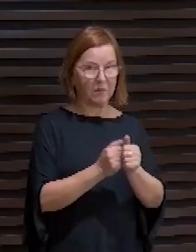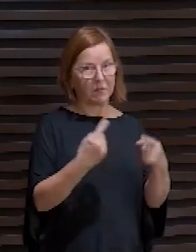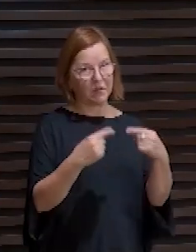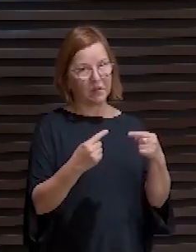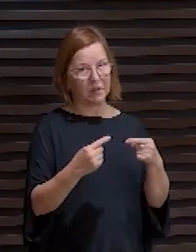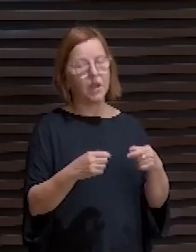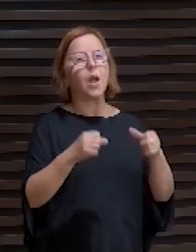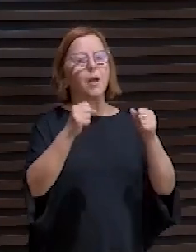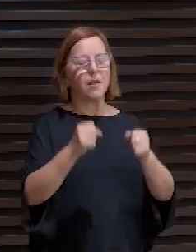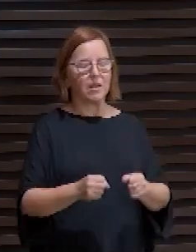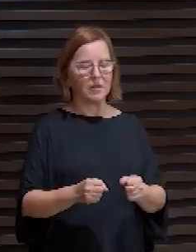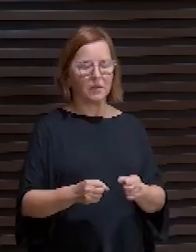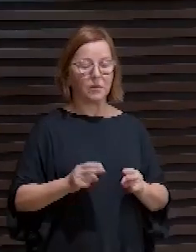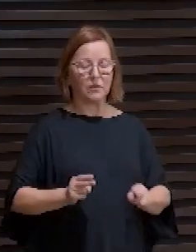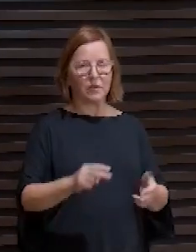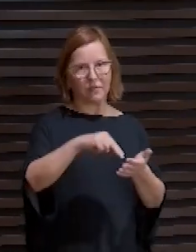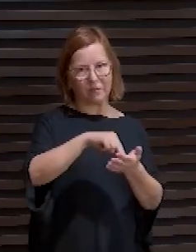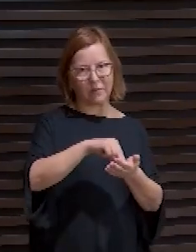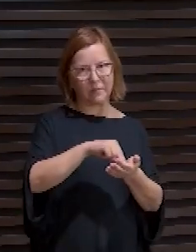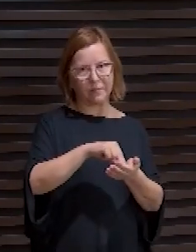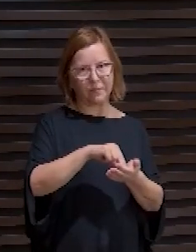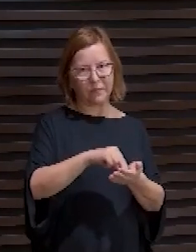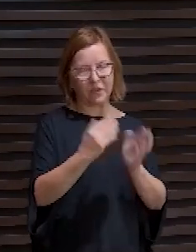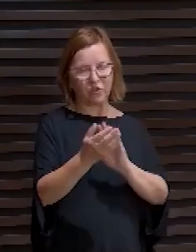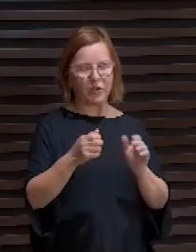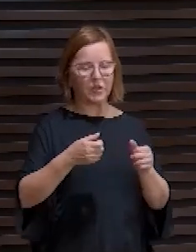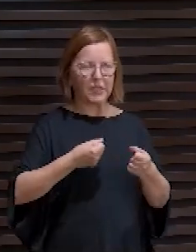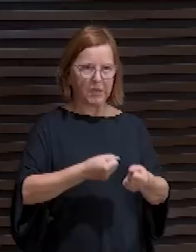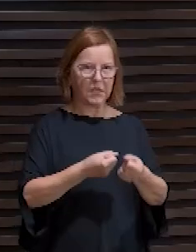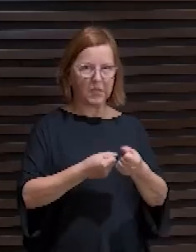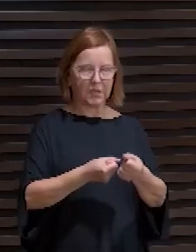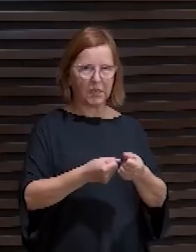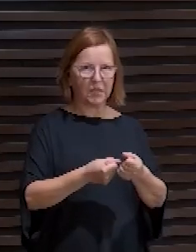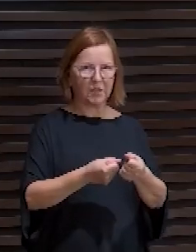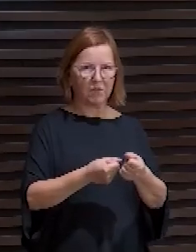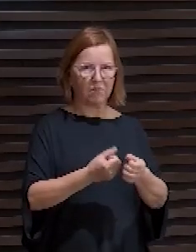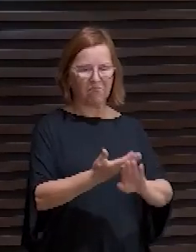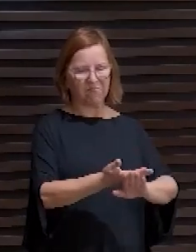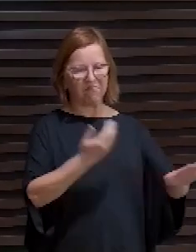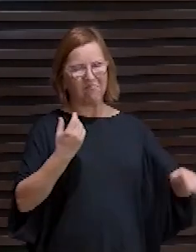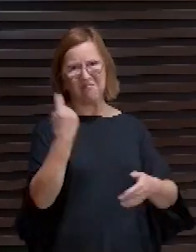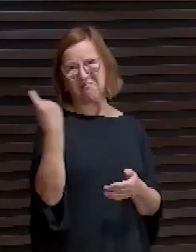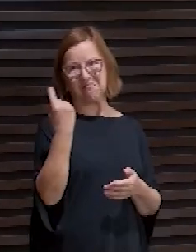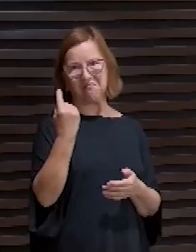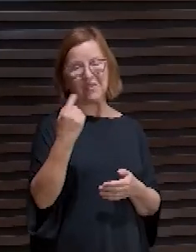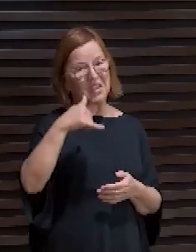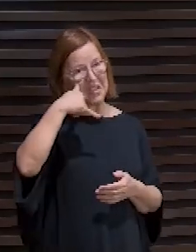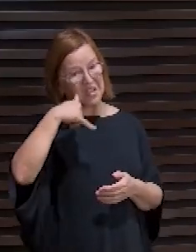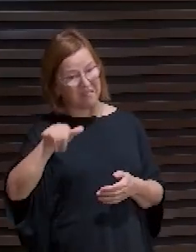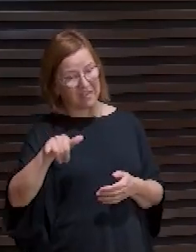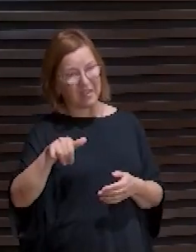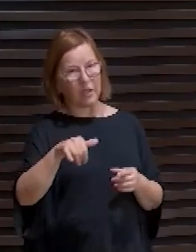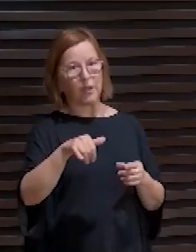possamos permanecer firmes diante da tentação de nos isolarmos e de evitarmos essa